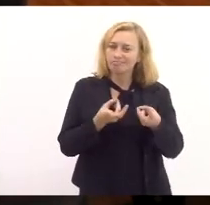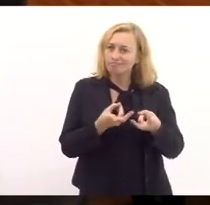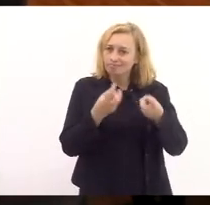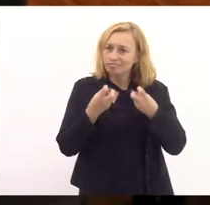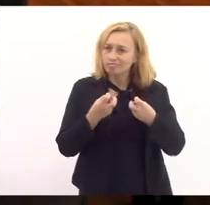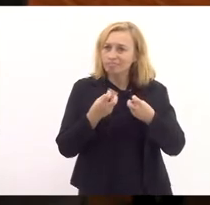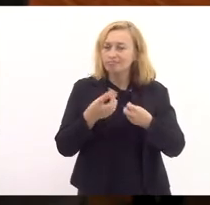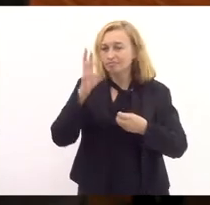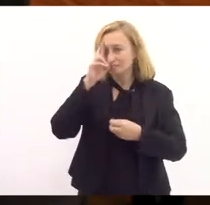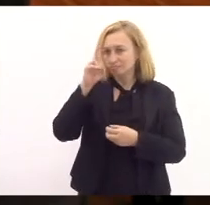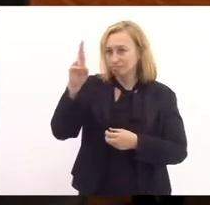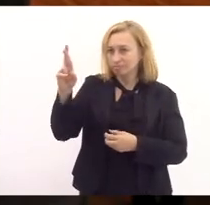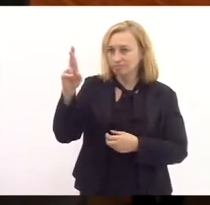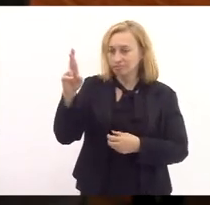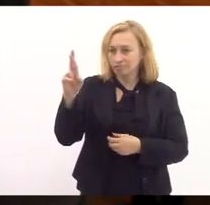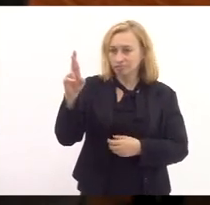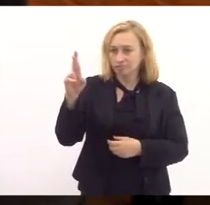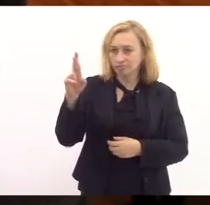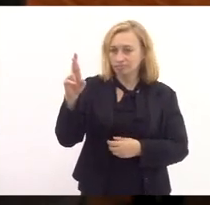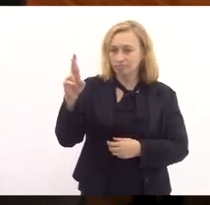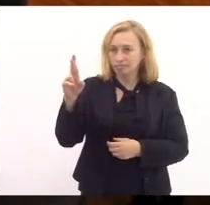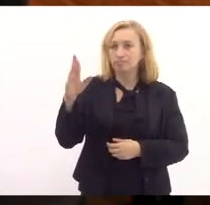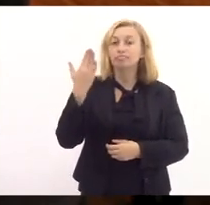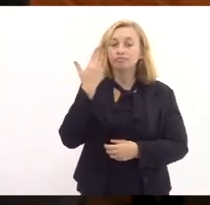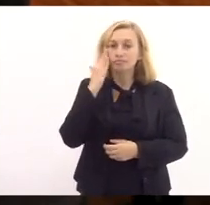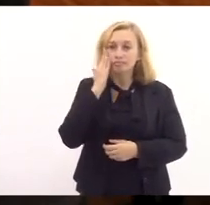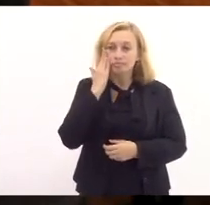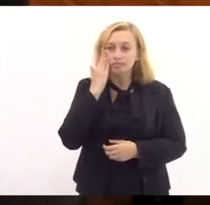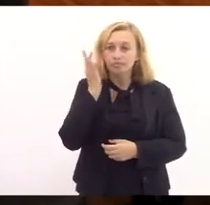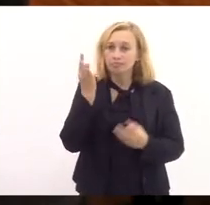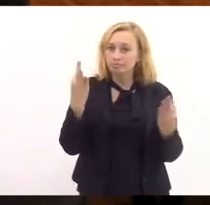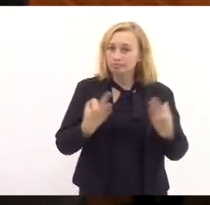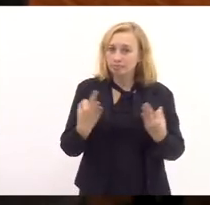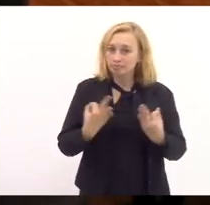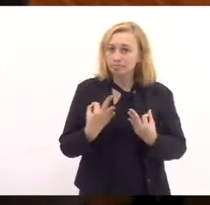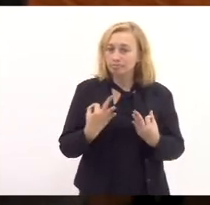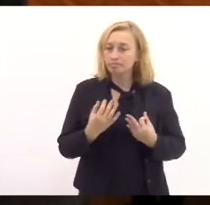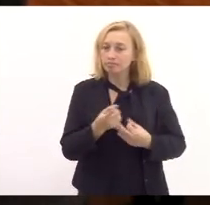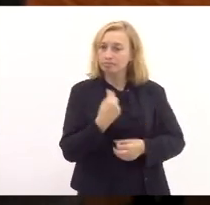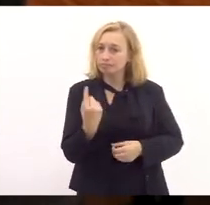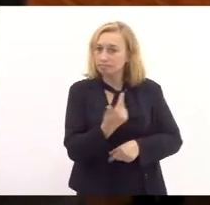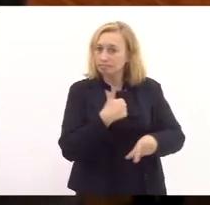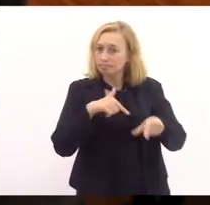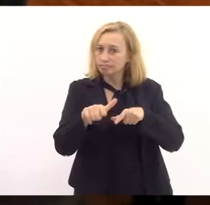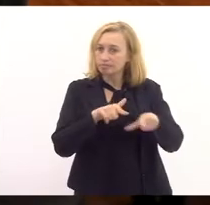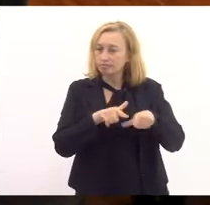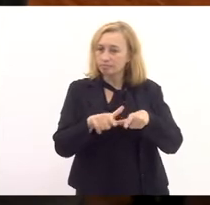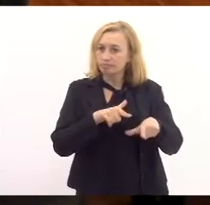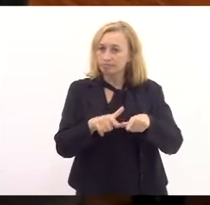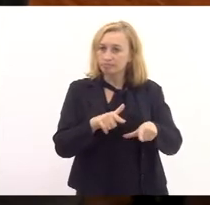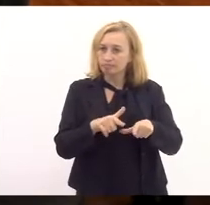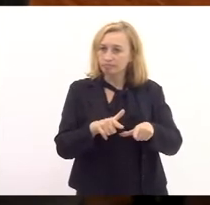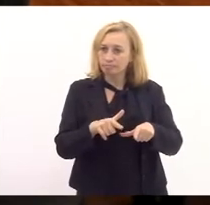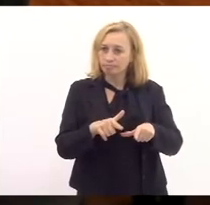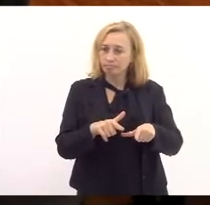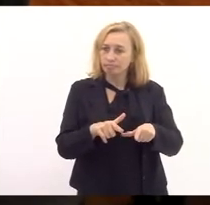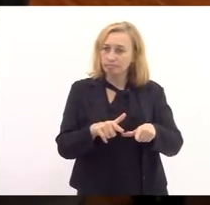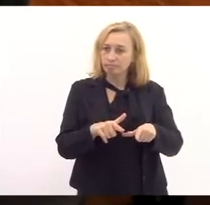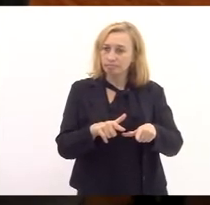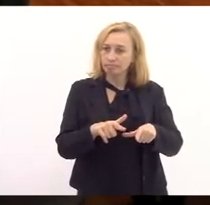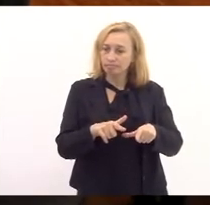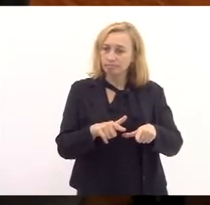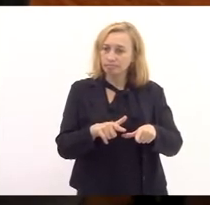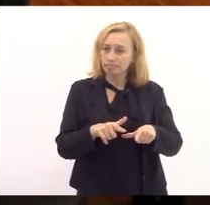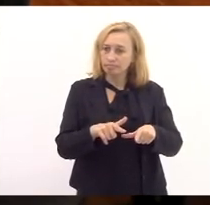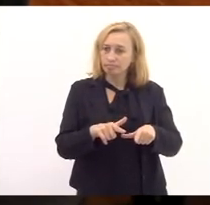que Vossa Excelência entende perfeitamente a atuação e as atribuições da